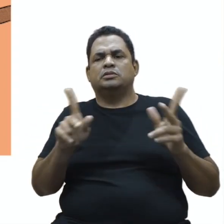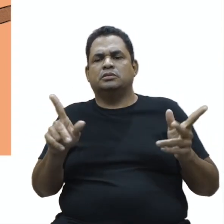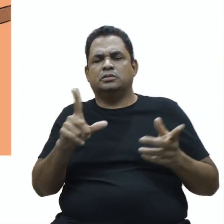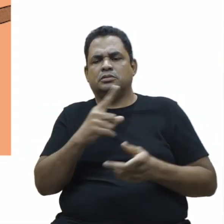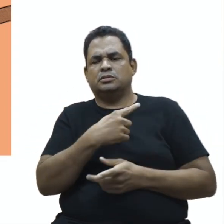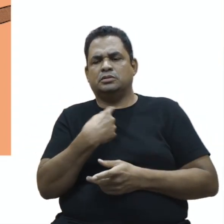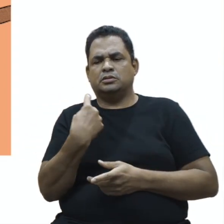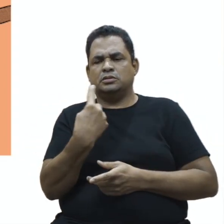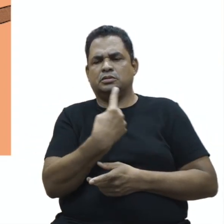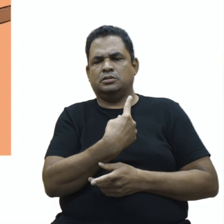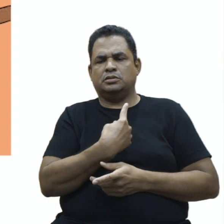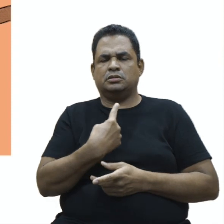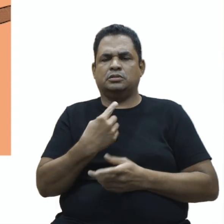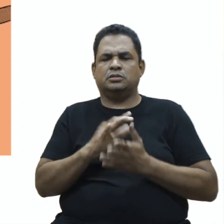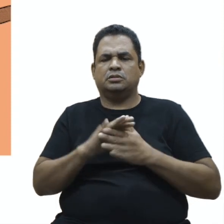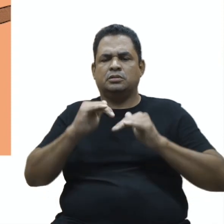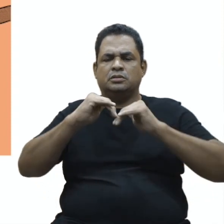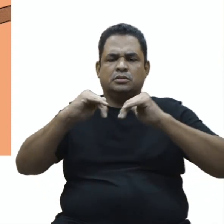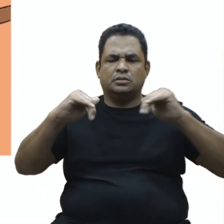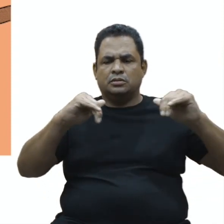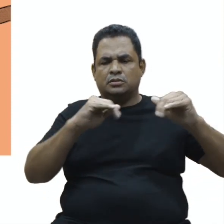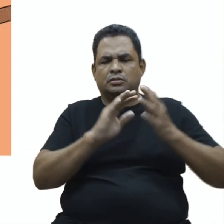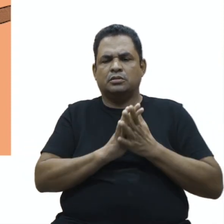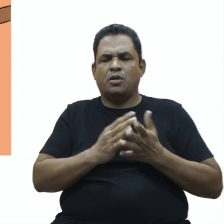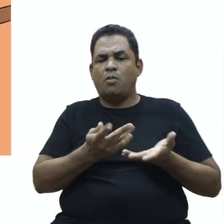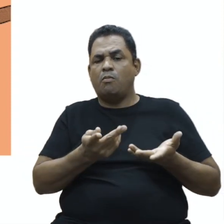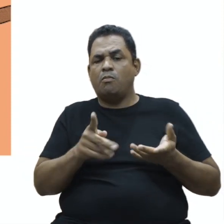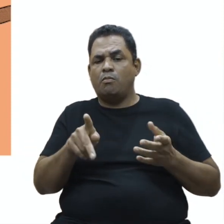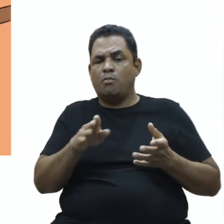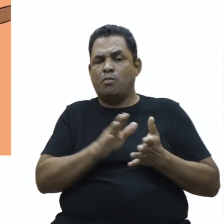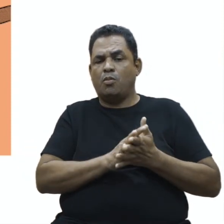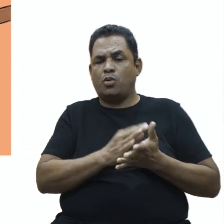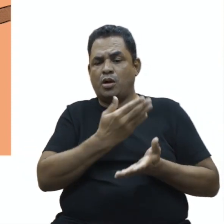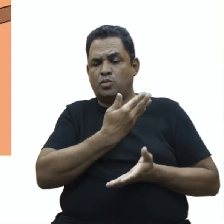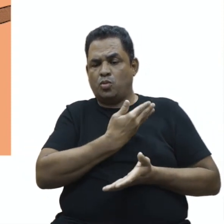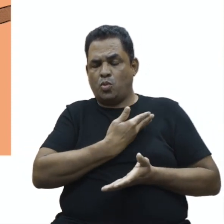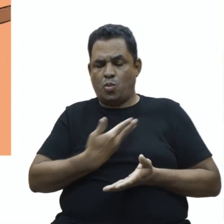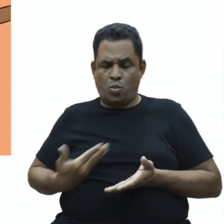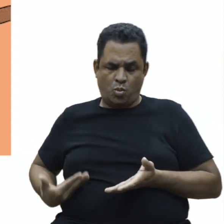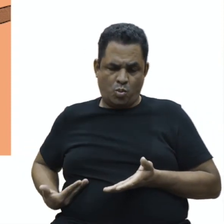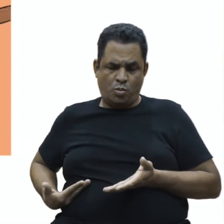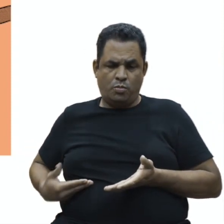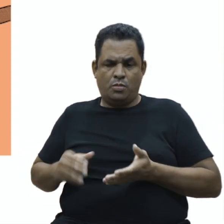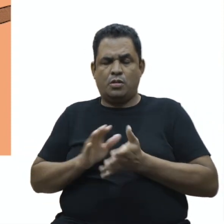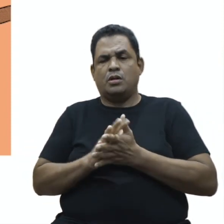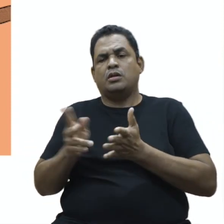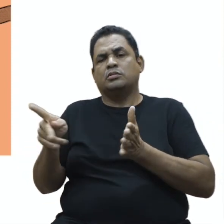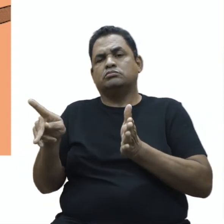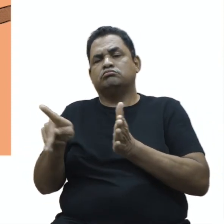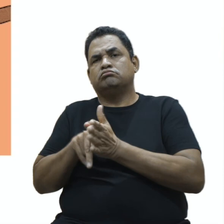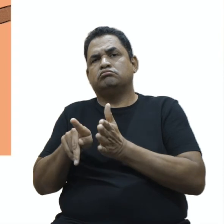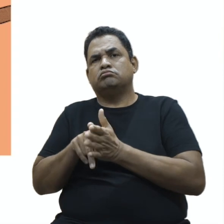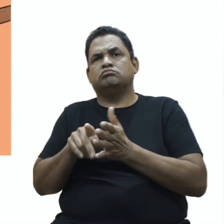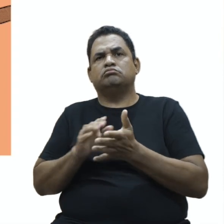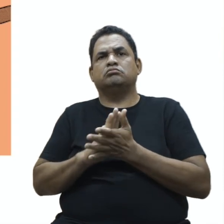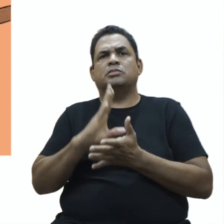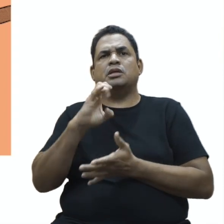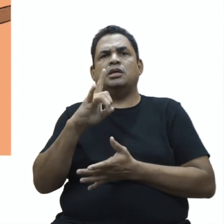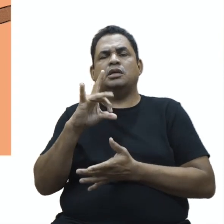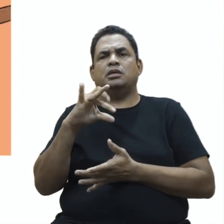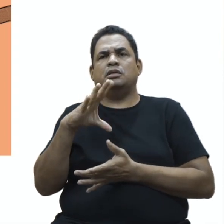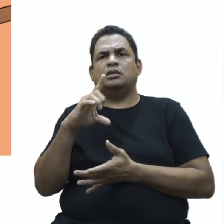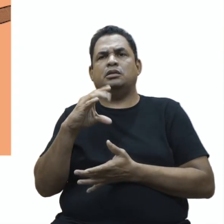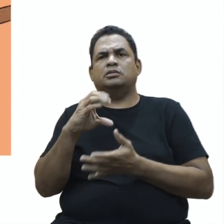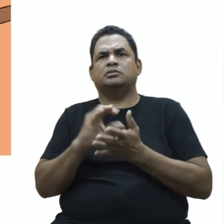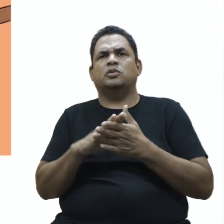temos de separar o público do privado, né, o clientelismo, ou seja, o quanto a